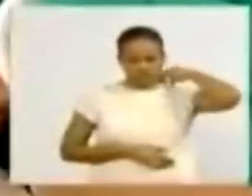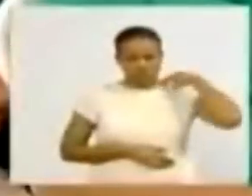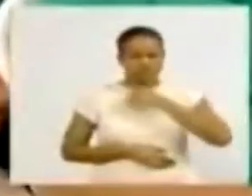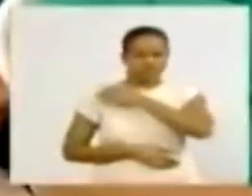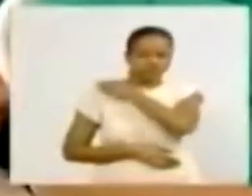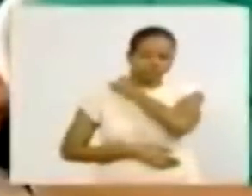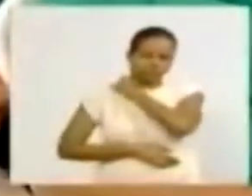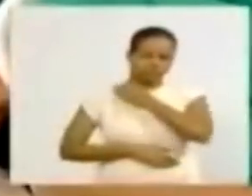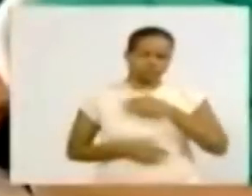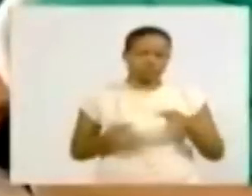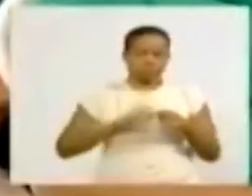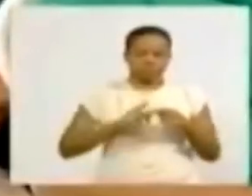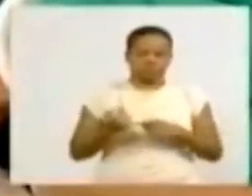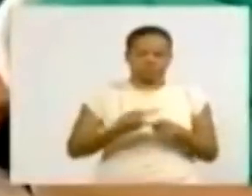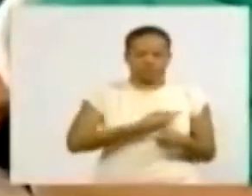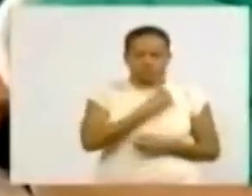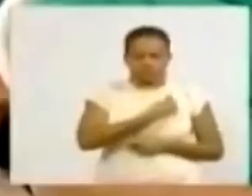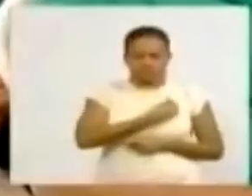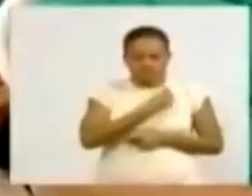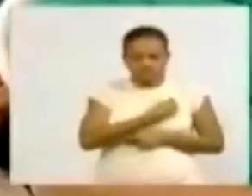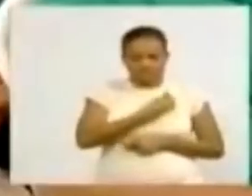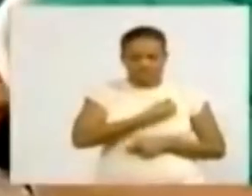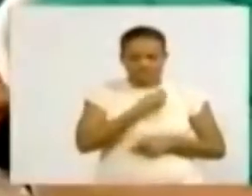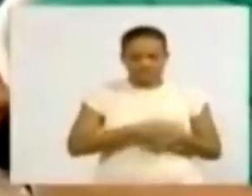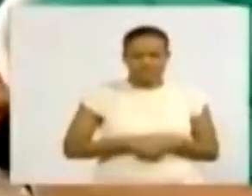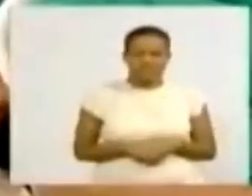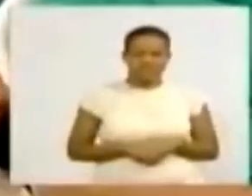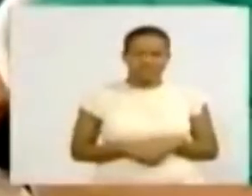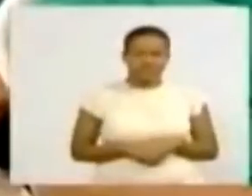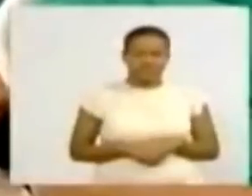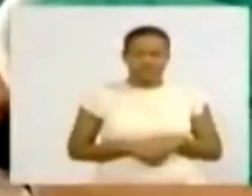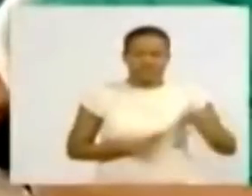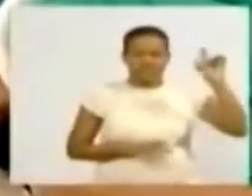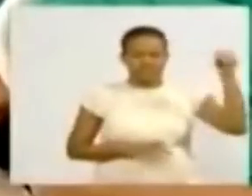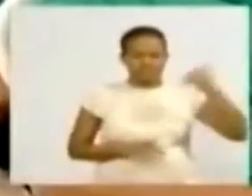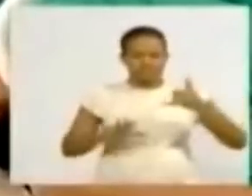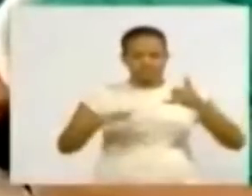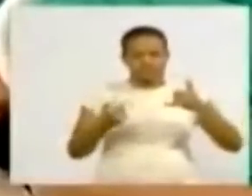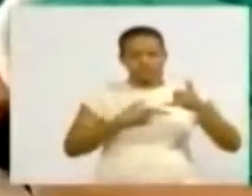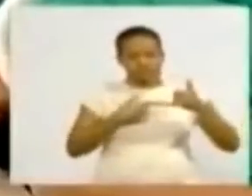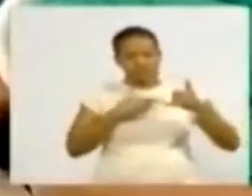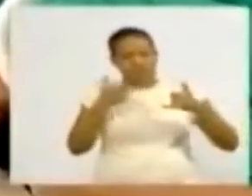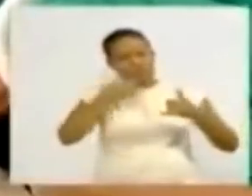Porque se tem um efeito de Deus na nossa vida, minha gente, é noite bem dormida.